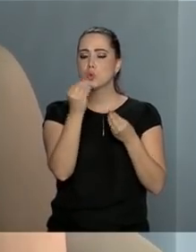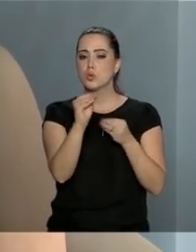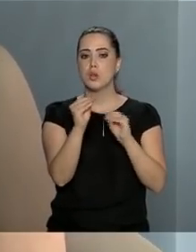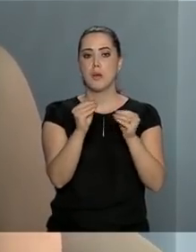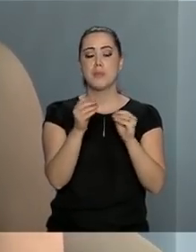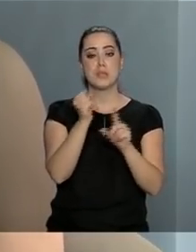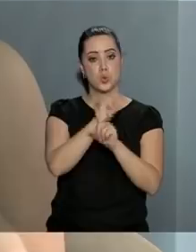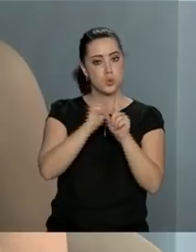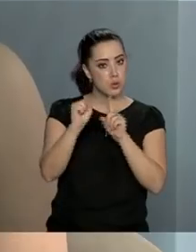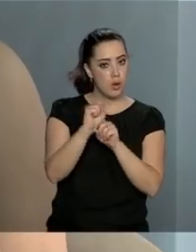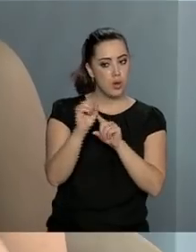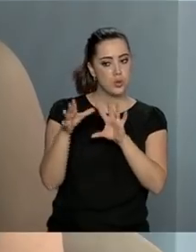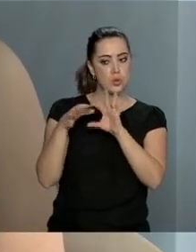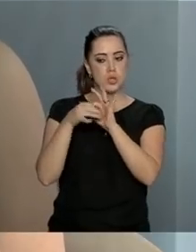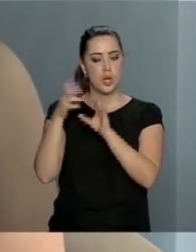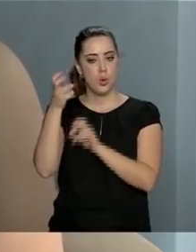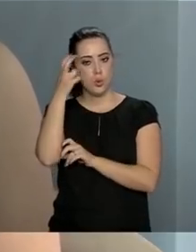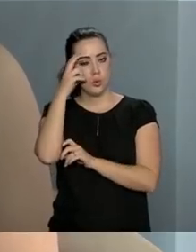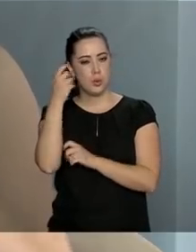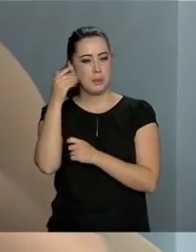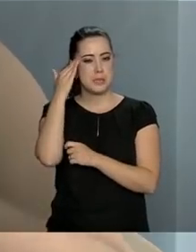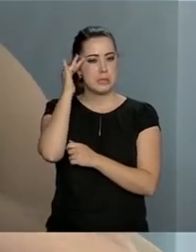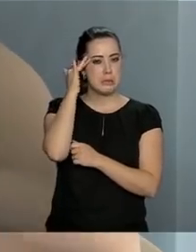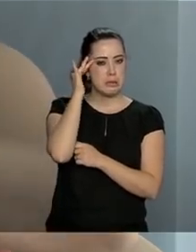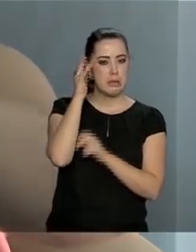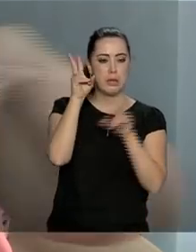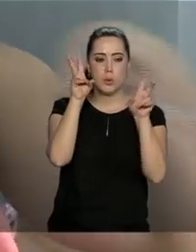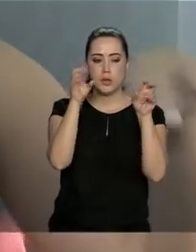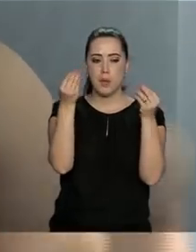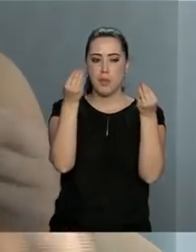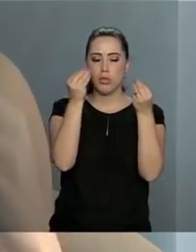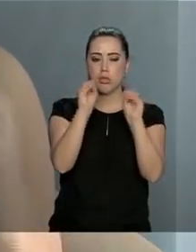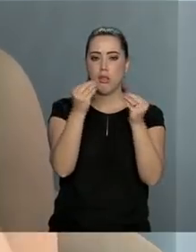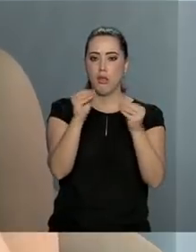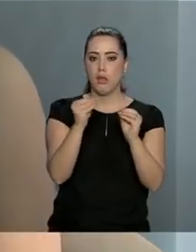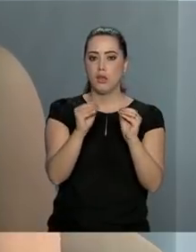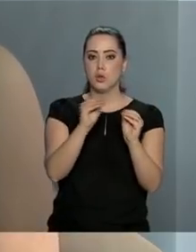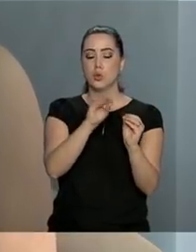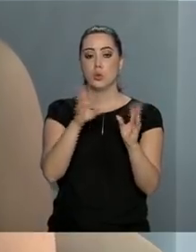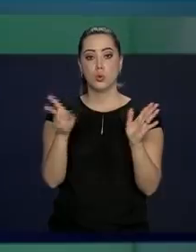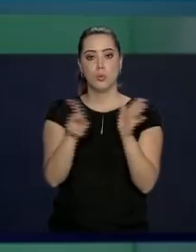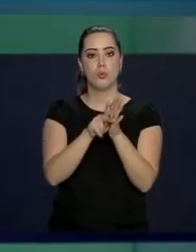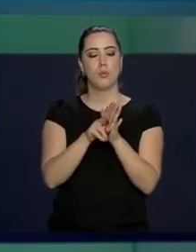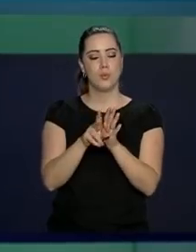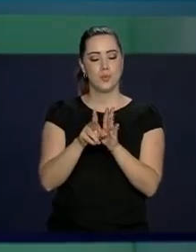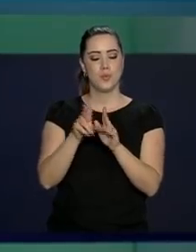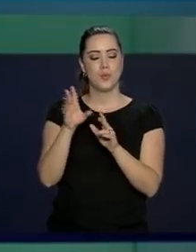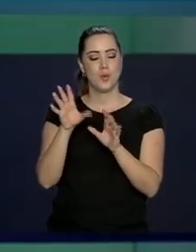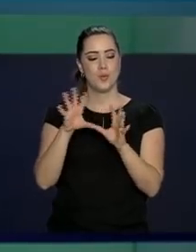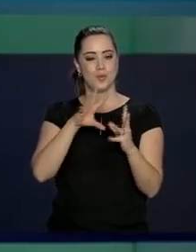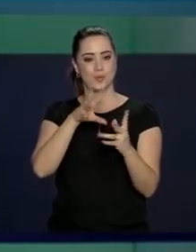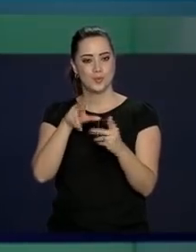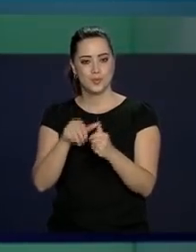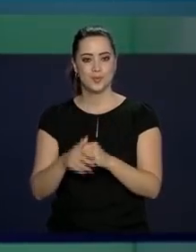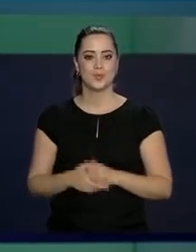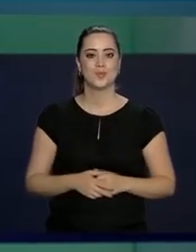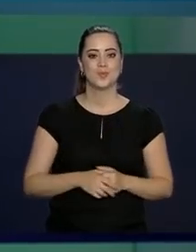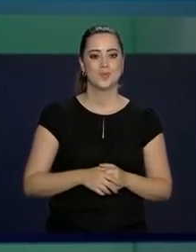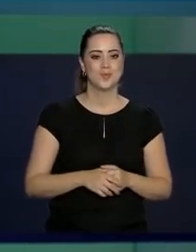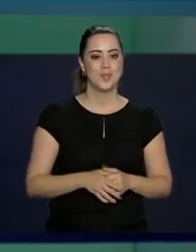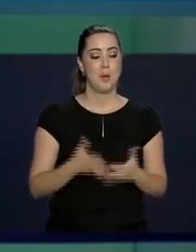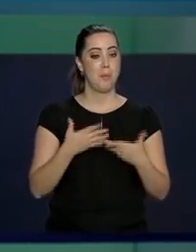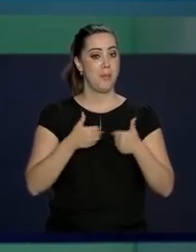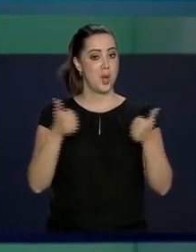sócio cultural, ou seja, o aluno tem de entender o tema dentro do contexto do universo dele. Para melhorar o